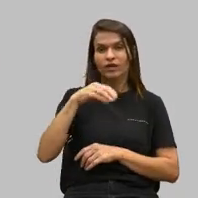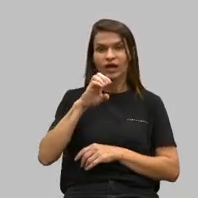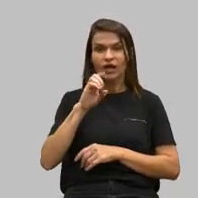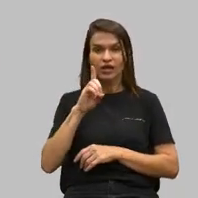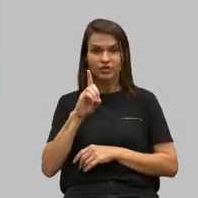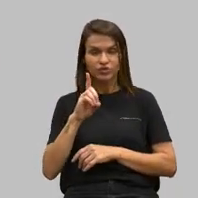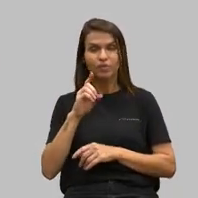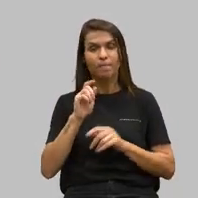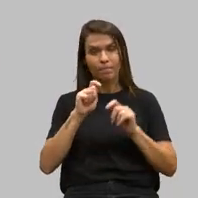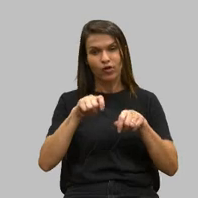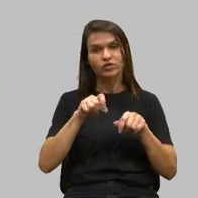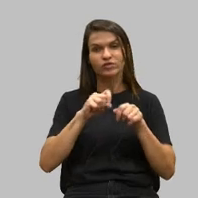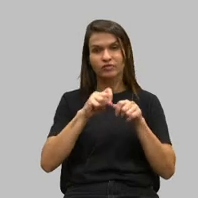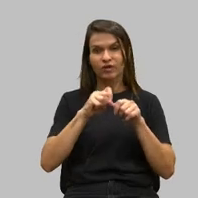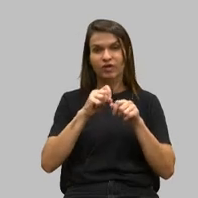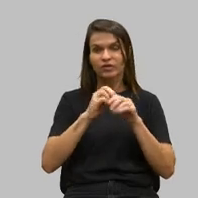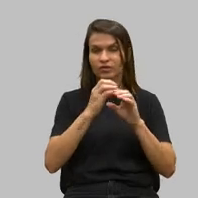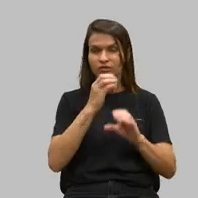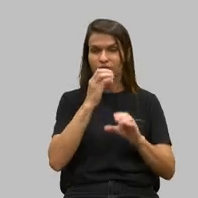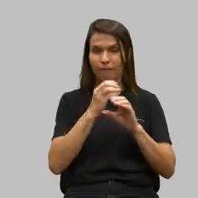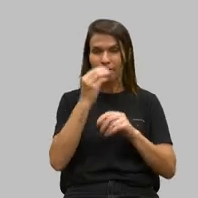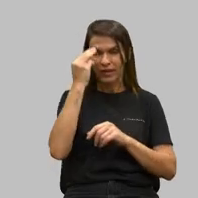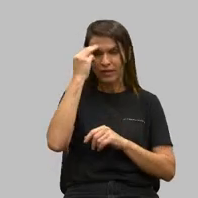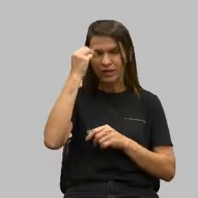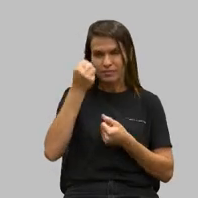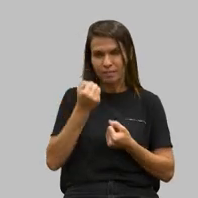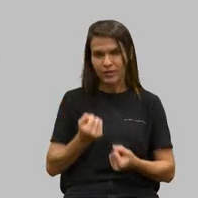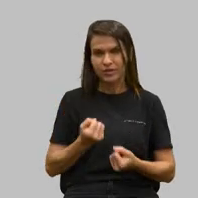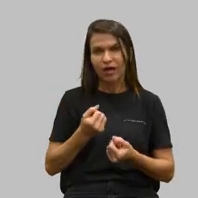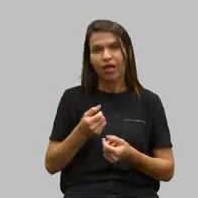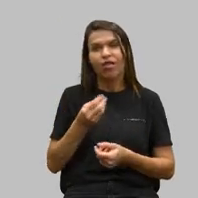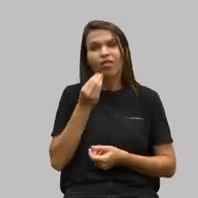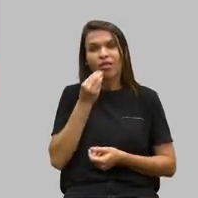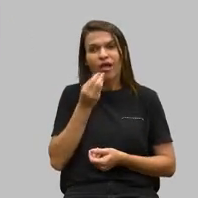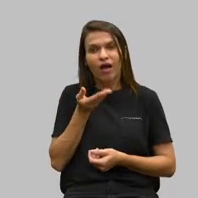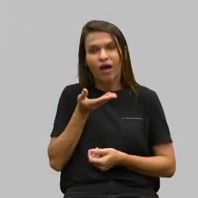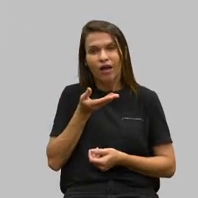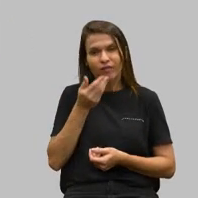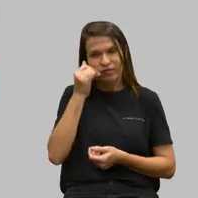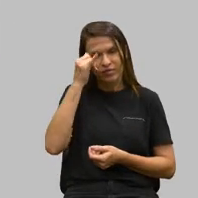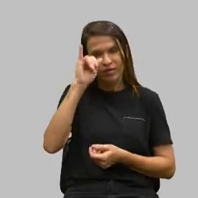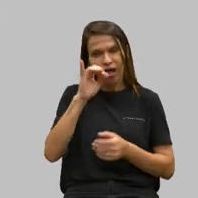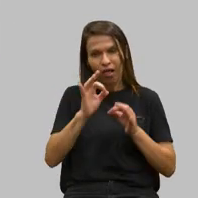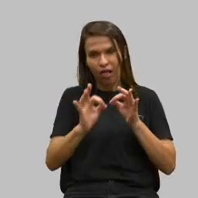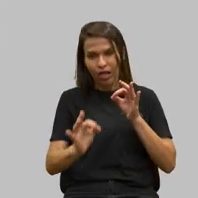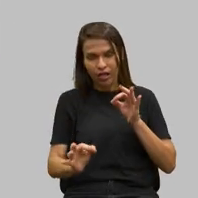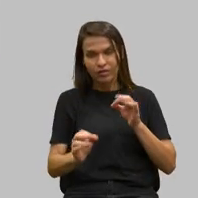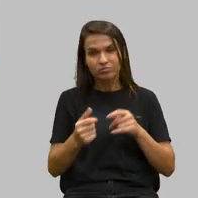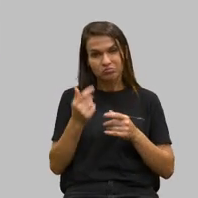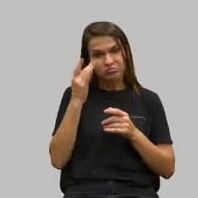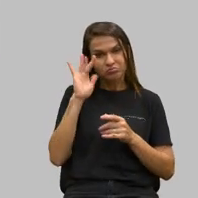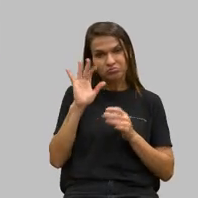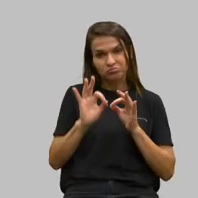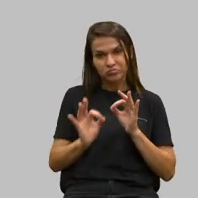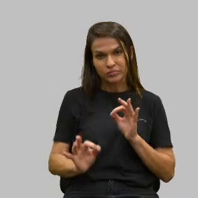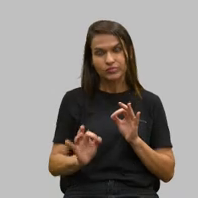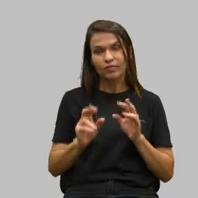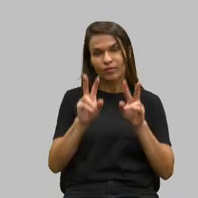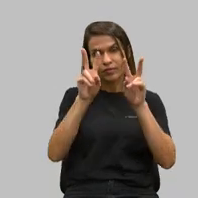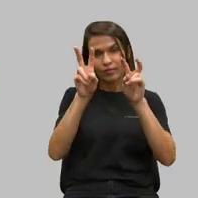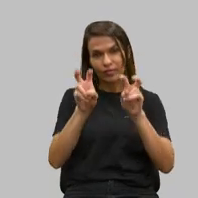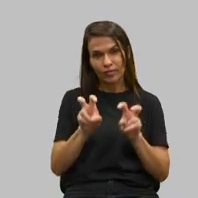realizar os exames de dosagem de metais pesados. Tentei correr para não ultrapassar o tempo, não sei se eu ultrapassei. Então, basicamente, os temas,